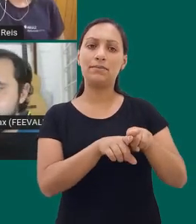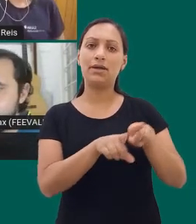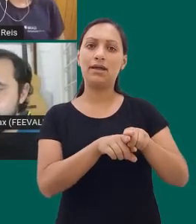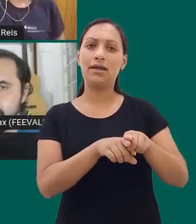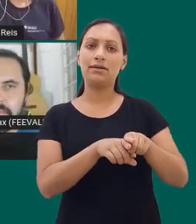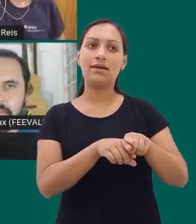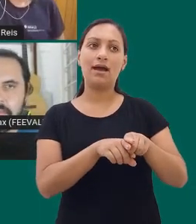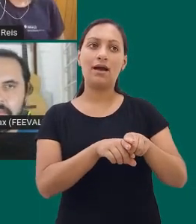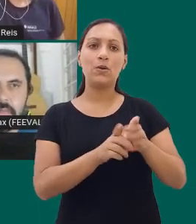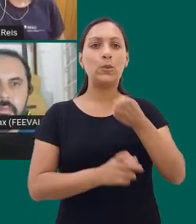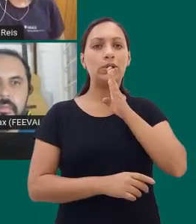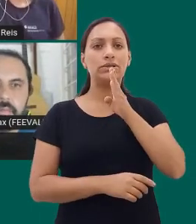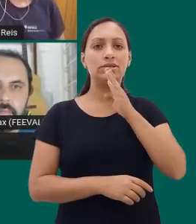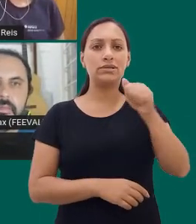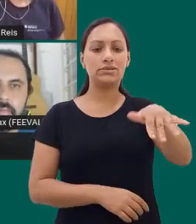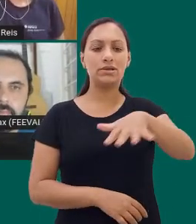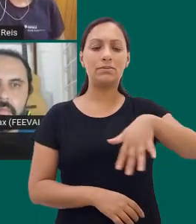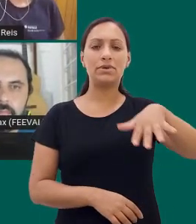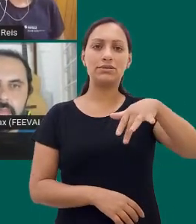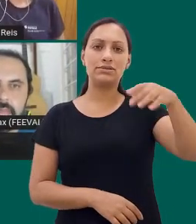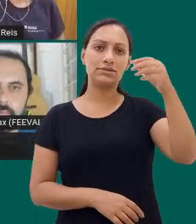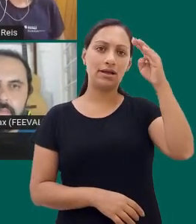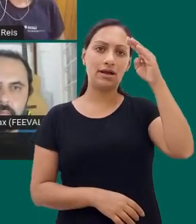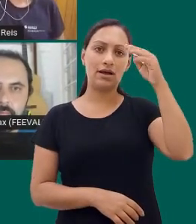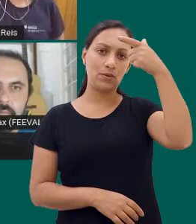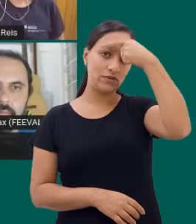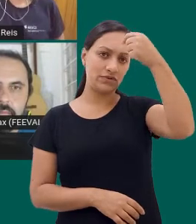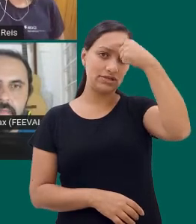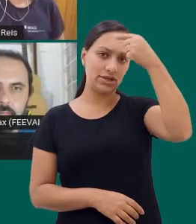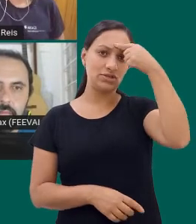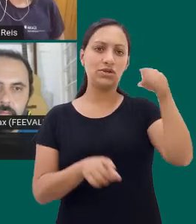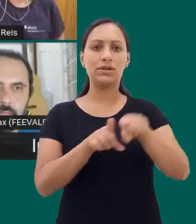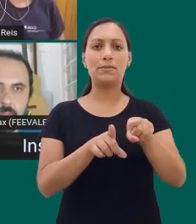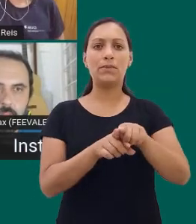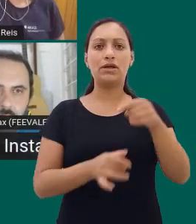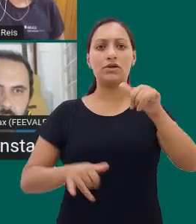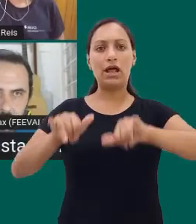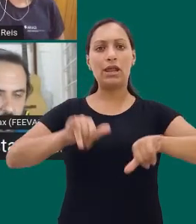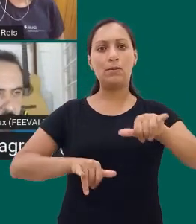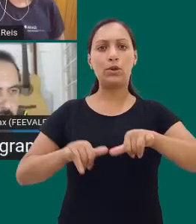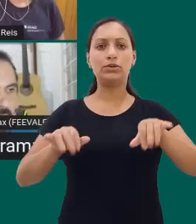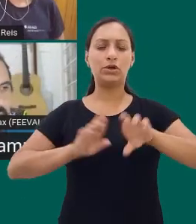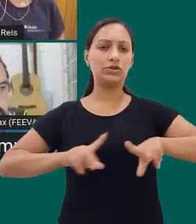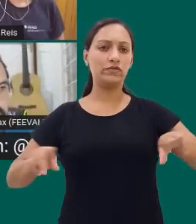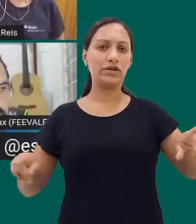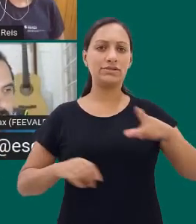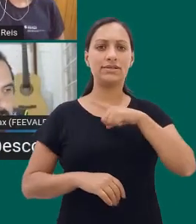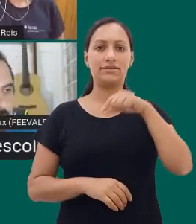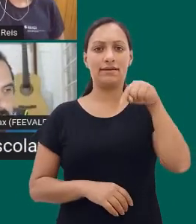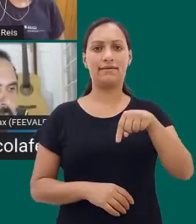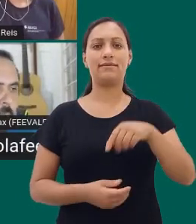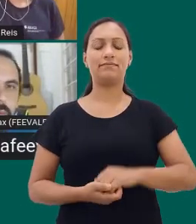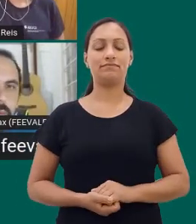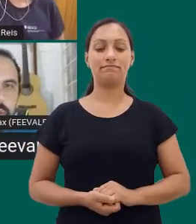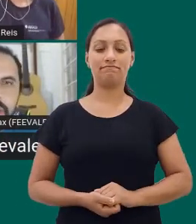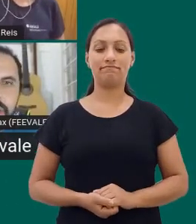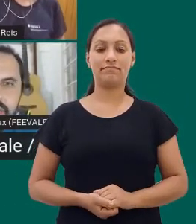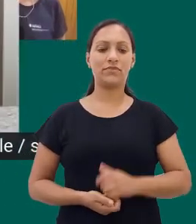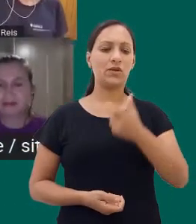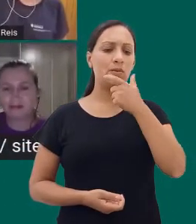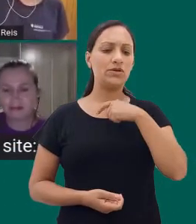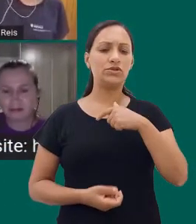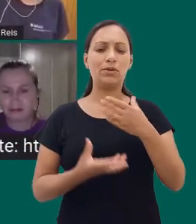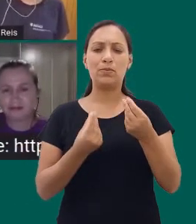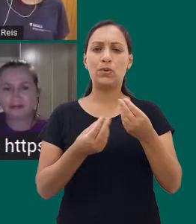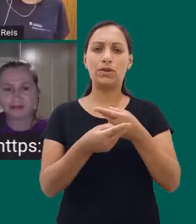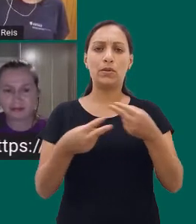da universidade, dos mais diversos, enfim, laboratórios também. Acho que isso é muito bacana, né? Eu acho que tem um monte de coisa que poderia ser